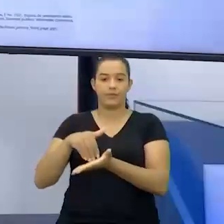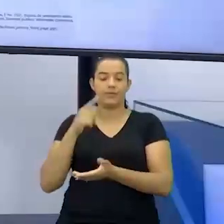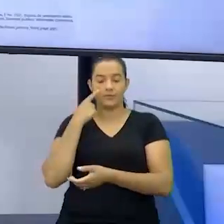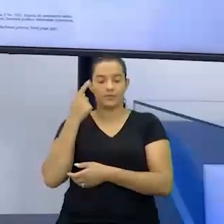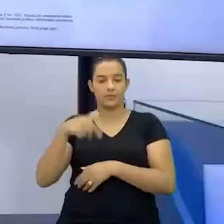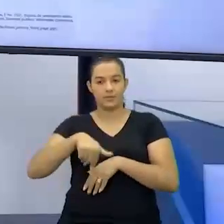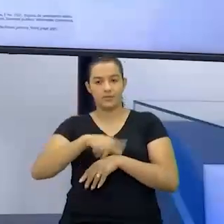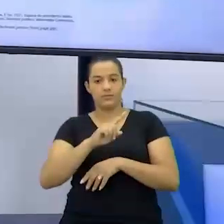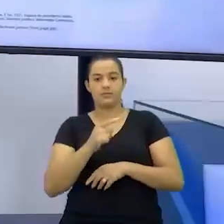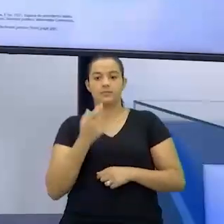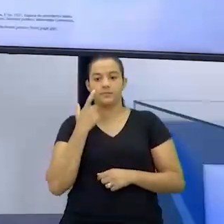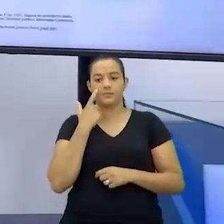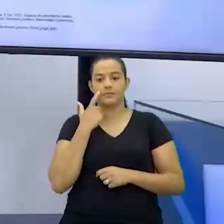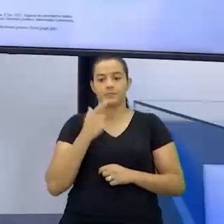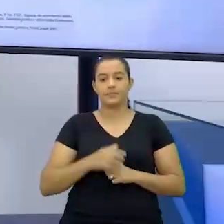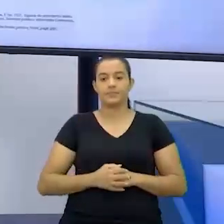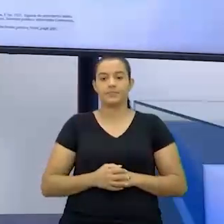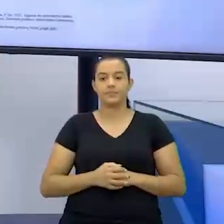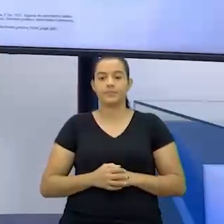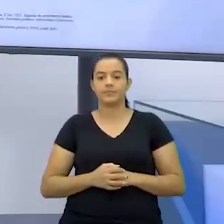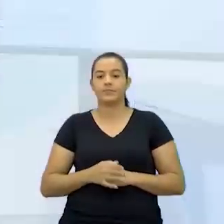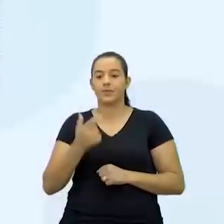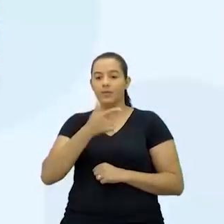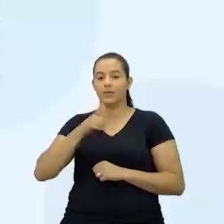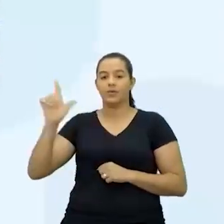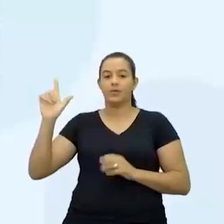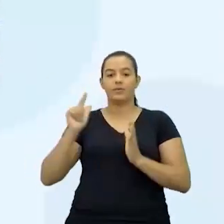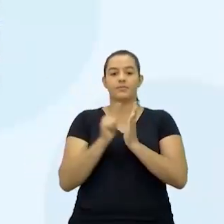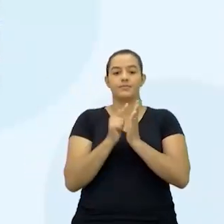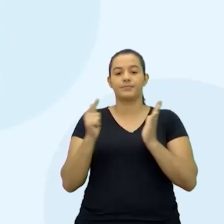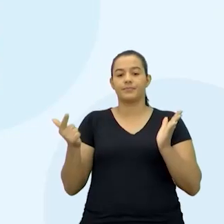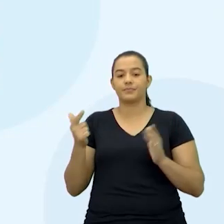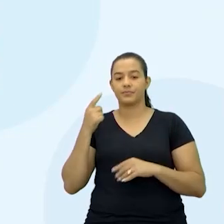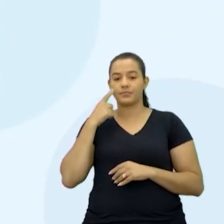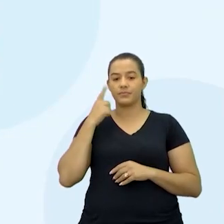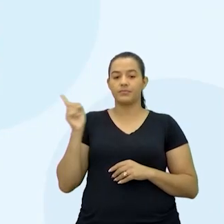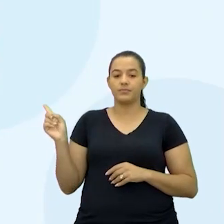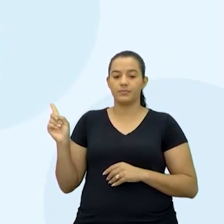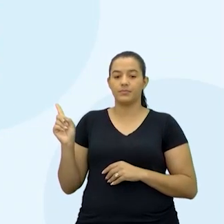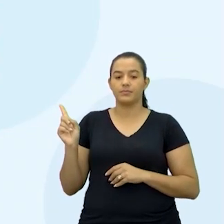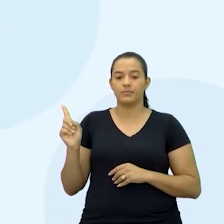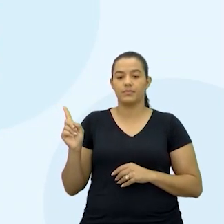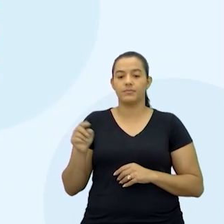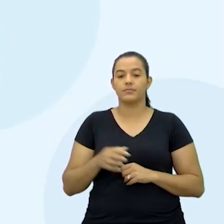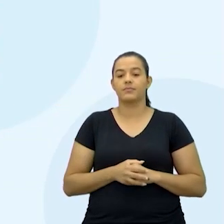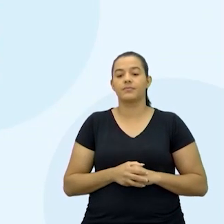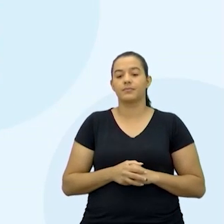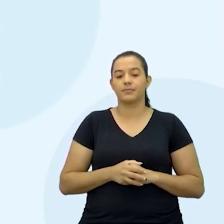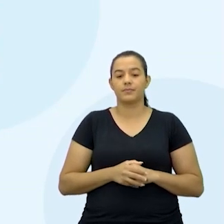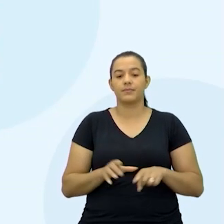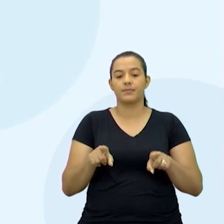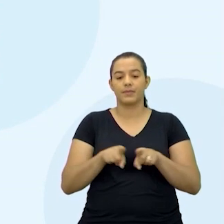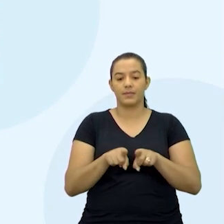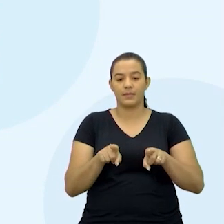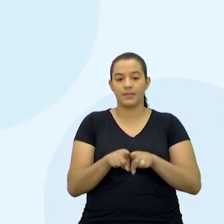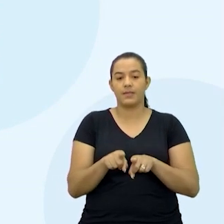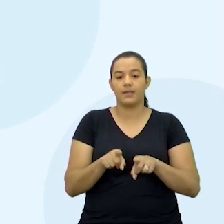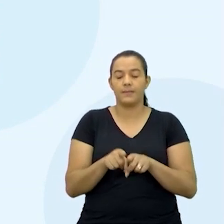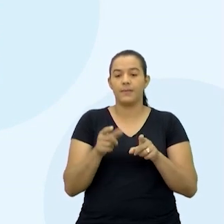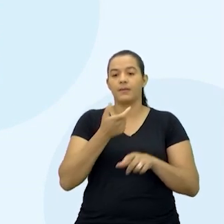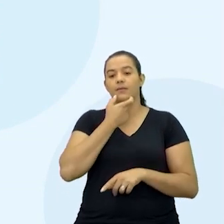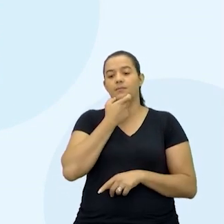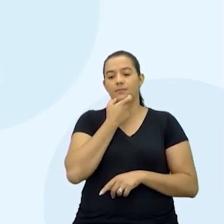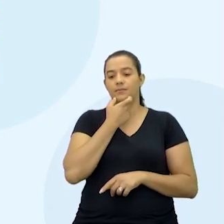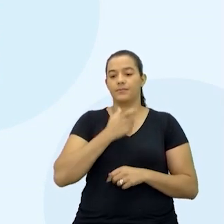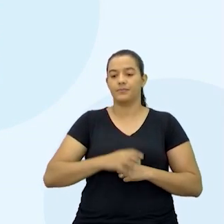para outro. Daily News, outro jornal. The New York Times, Nova York, jornal americano. Daily News, também jornal americano.